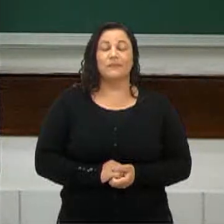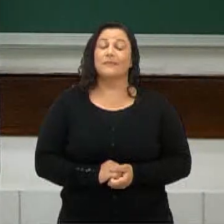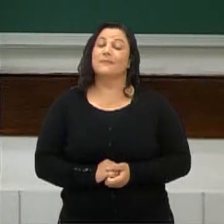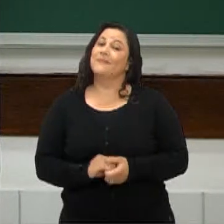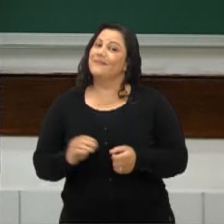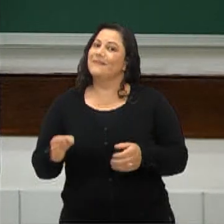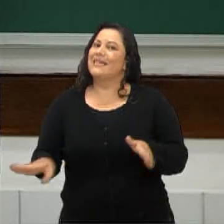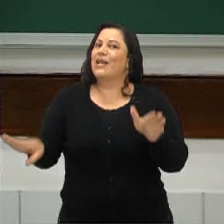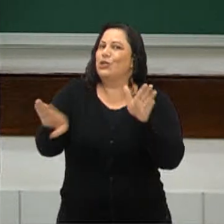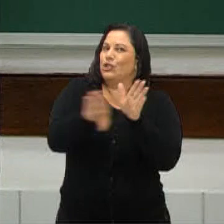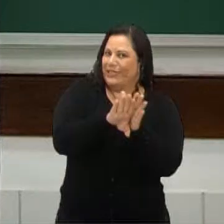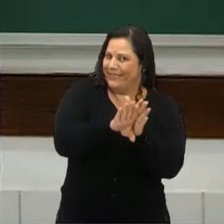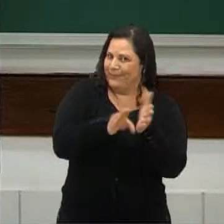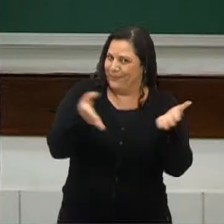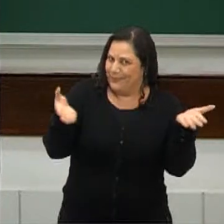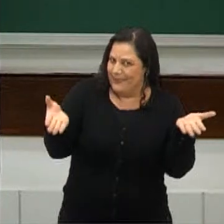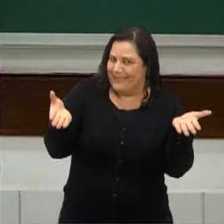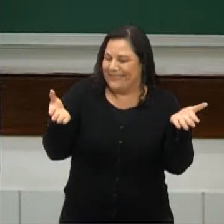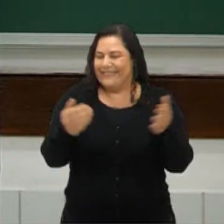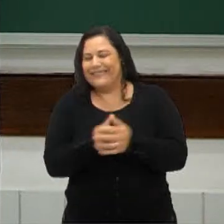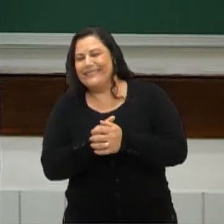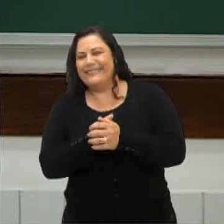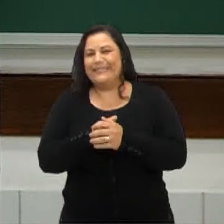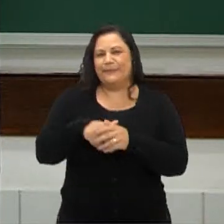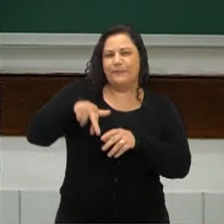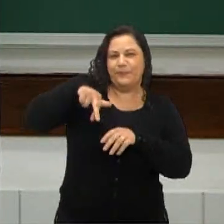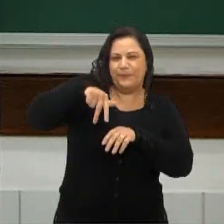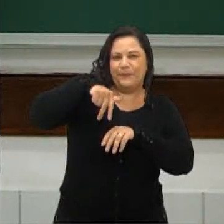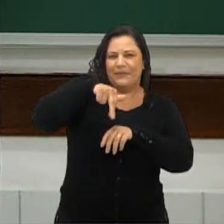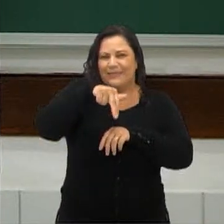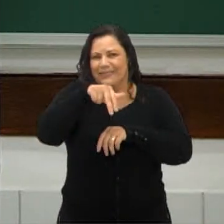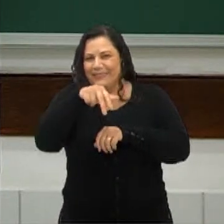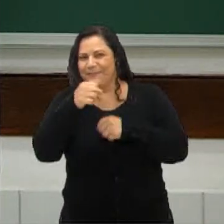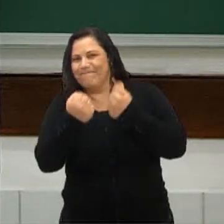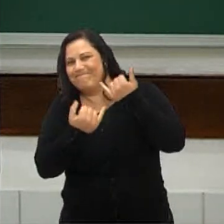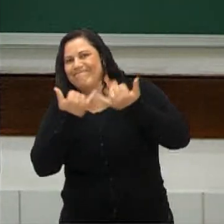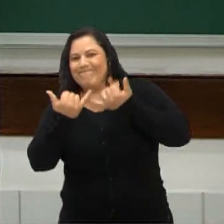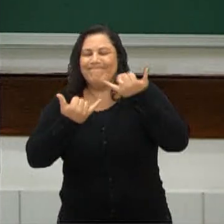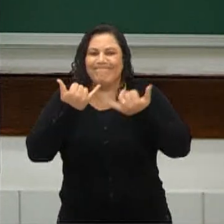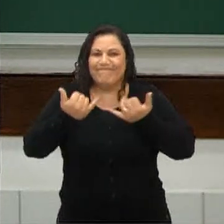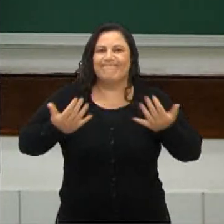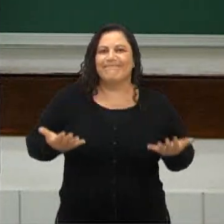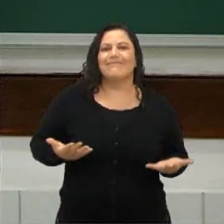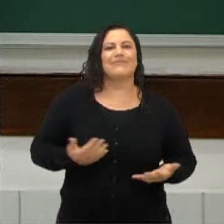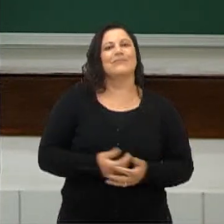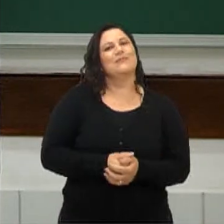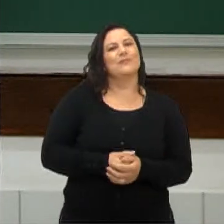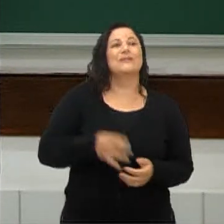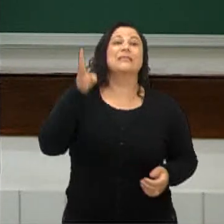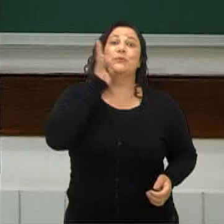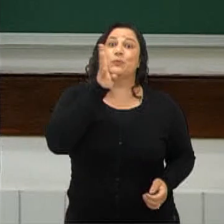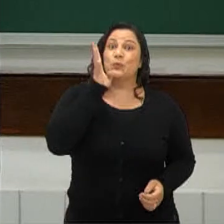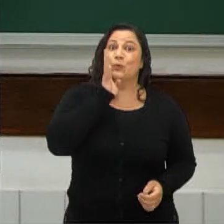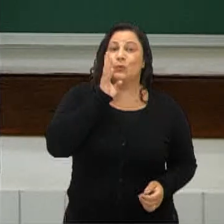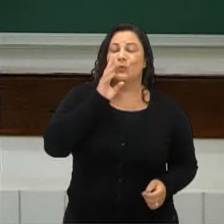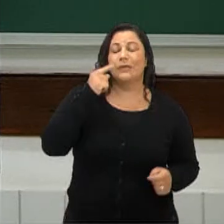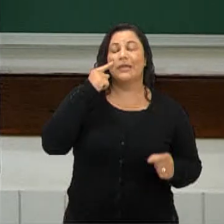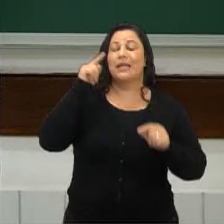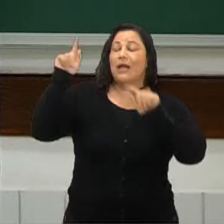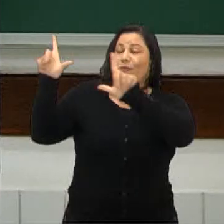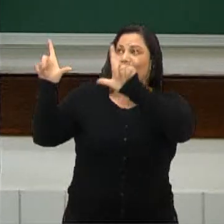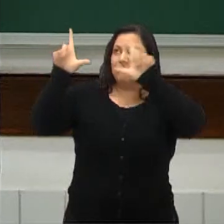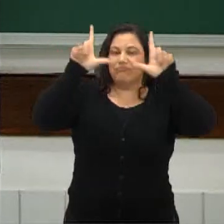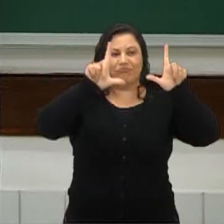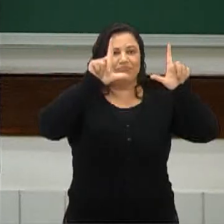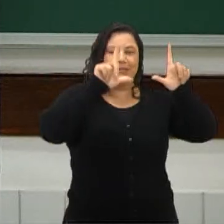chegamos aqui, né, pessoal? Aqui, passando de fininho, rebolando. Tá. Chegamos aqui, pessoal, muito legal ver essas obras. Eu garanto que você vai